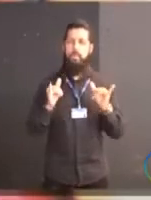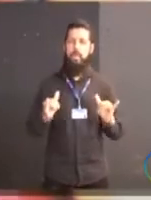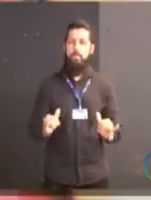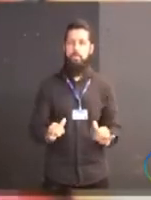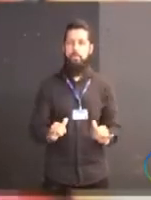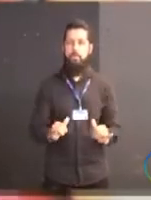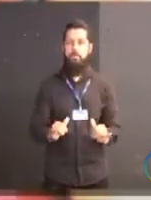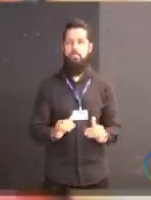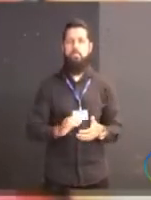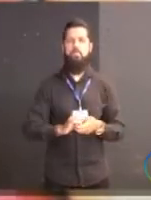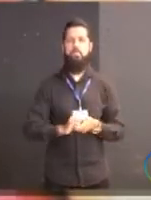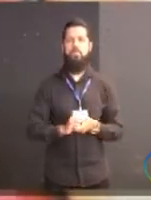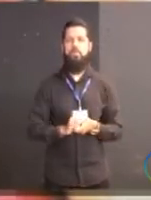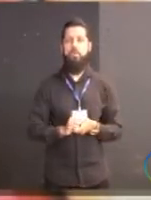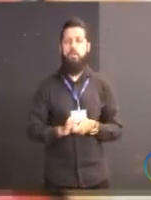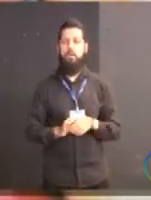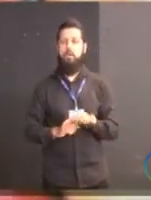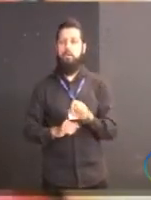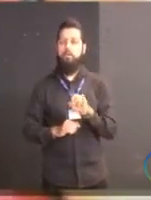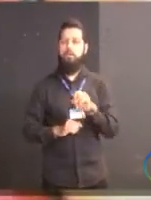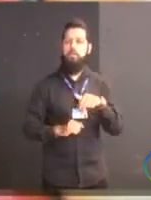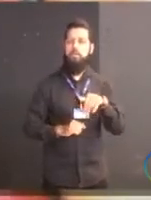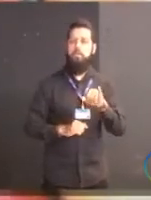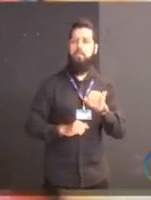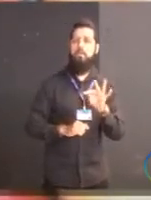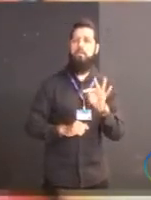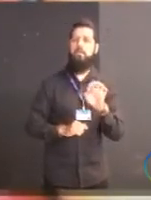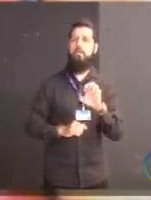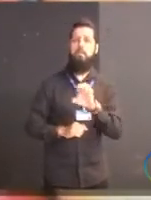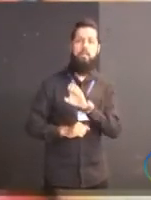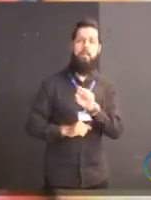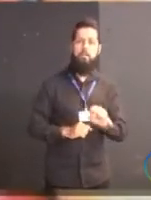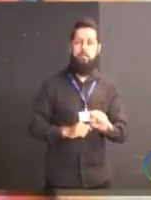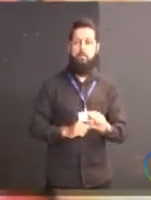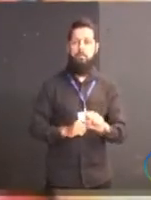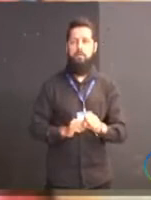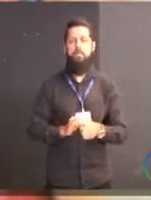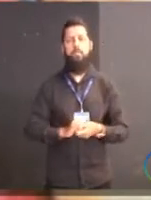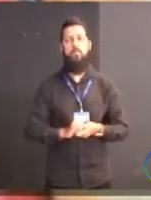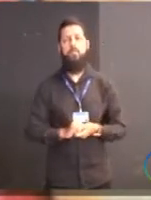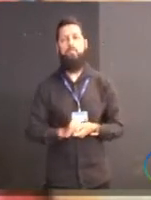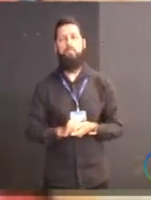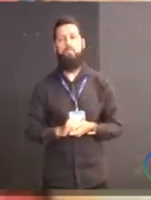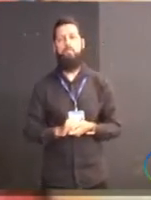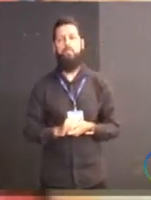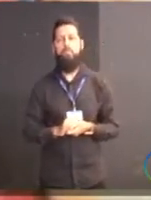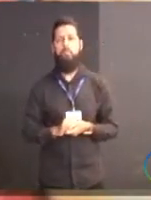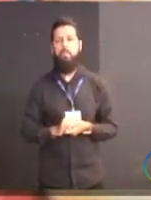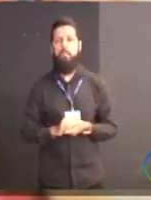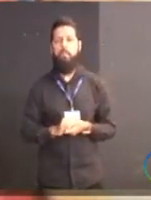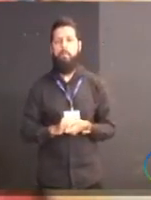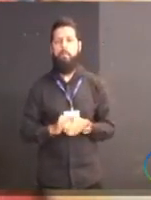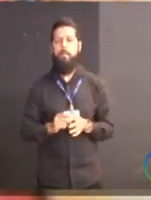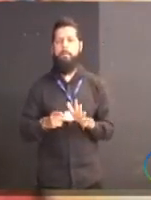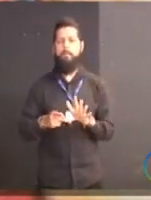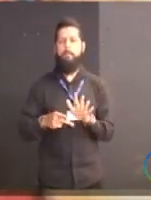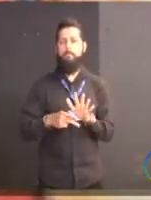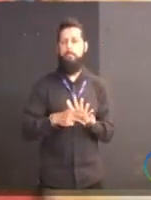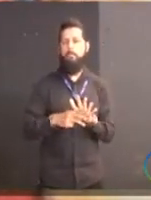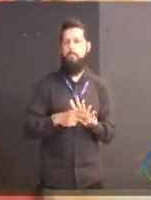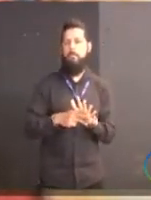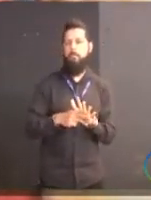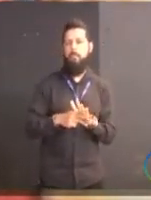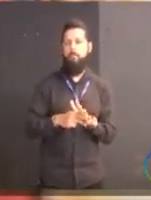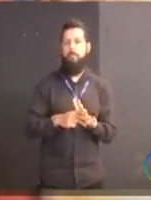dar sem interesse de receber. Não digo propriamente dar